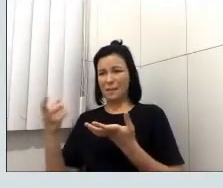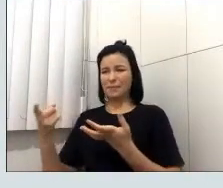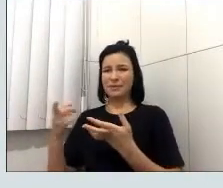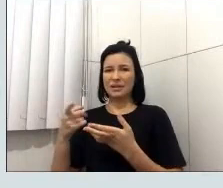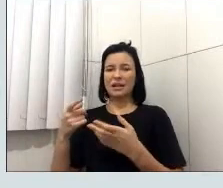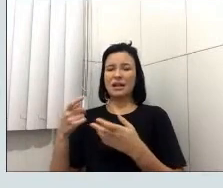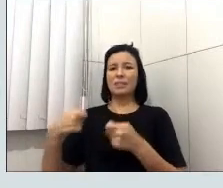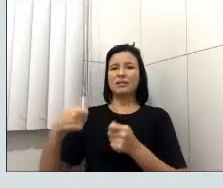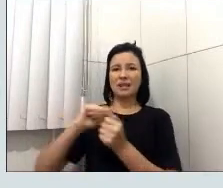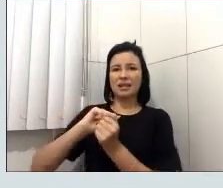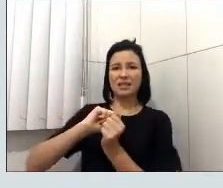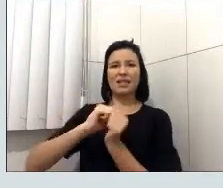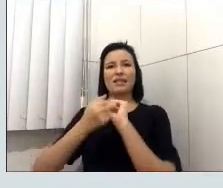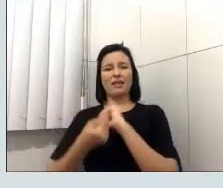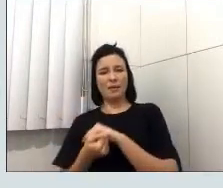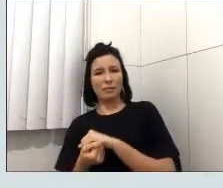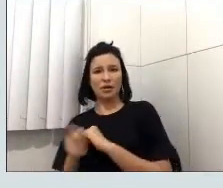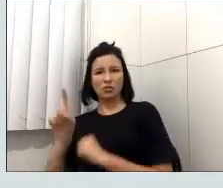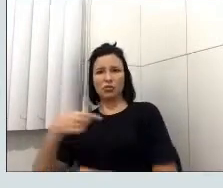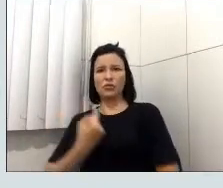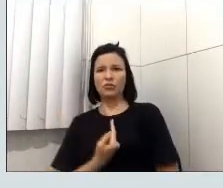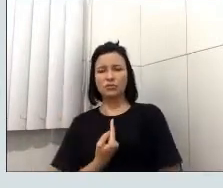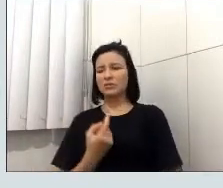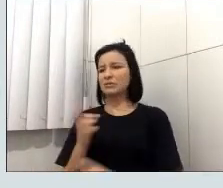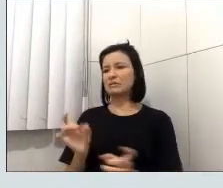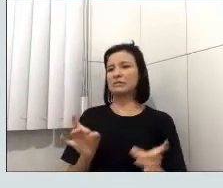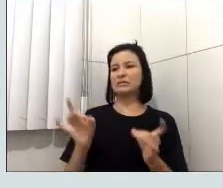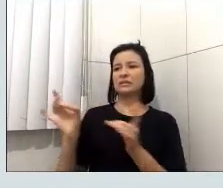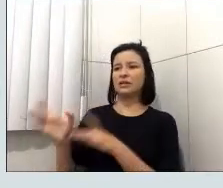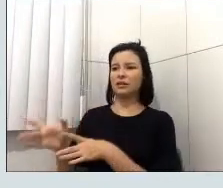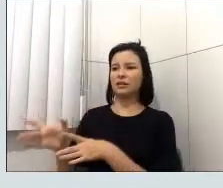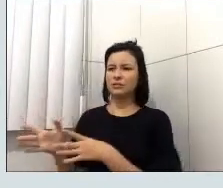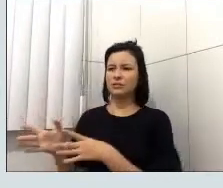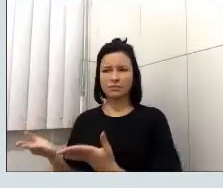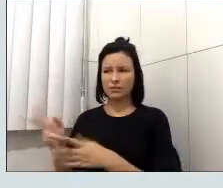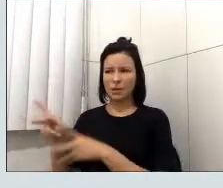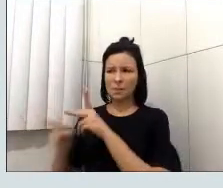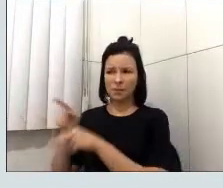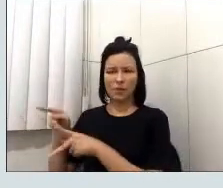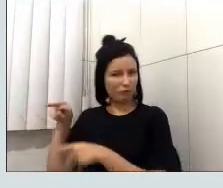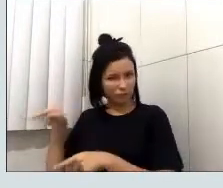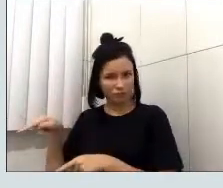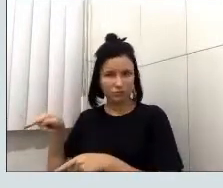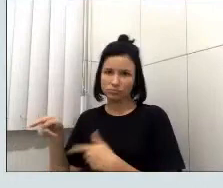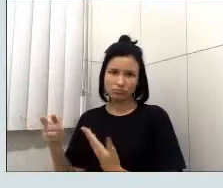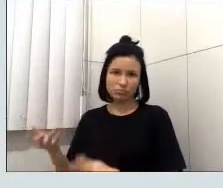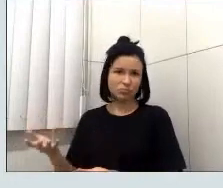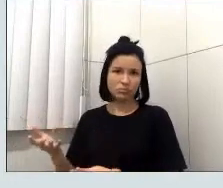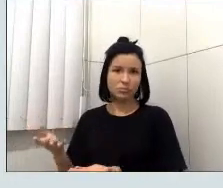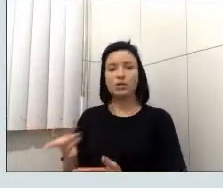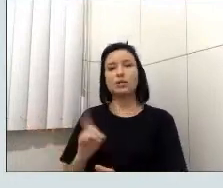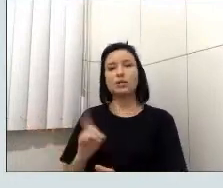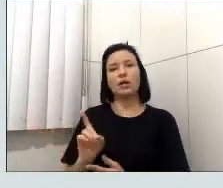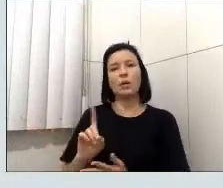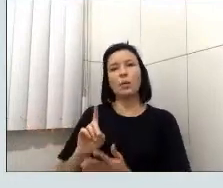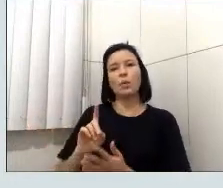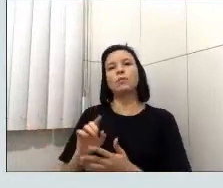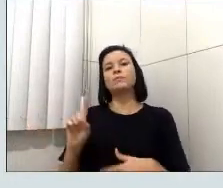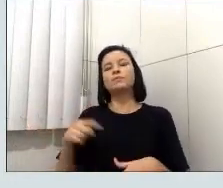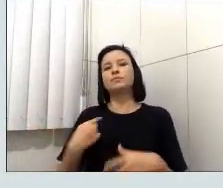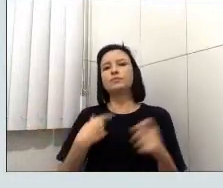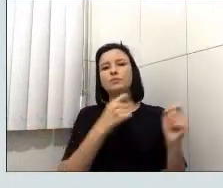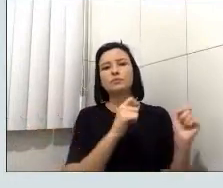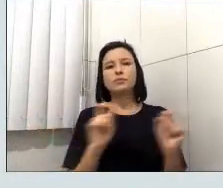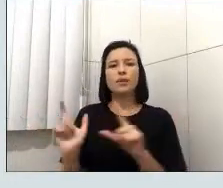se adaptar a essas realidades, dizer, vocês deixaram de ser povos indígenas. Então, vamos passar agora